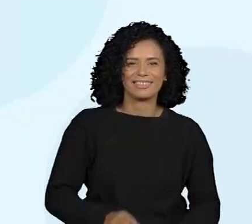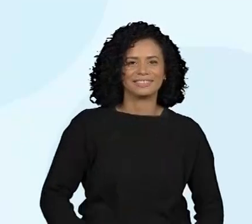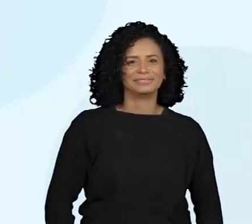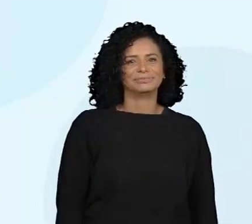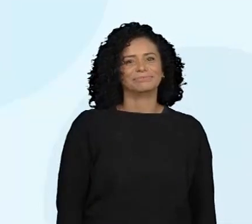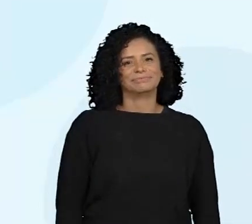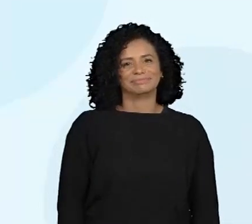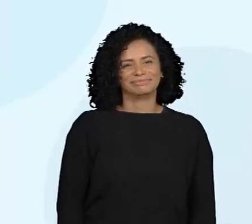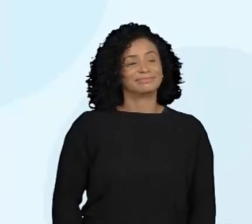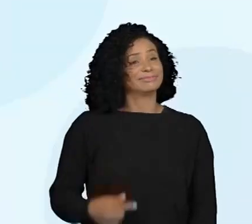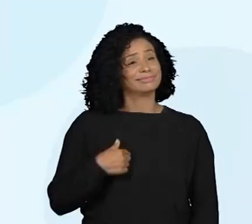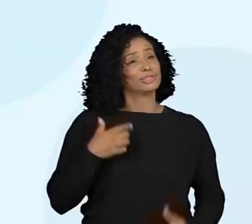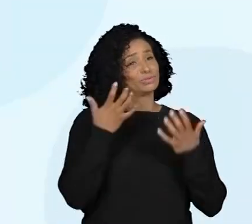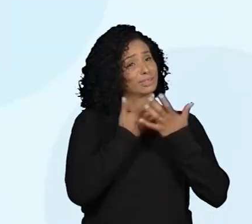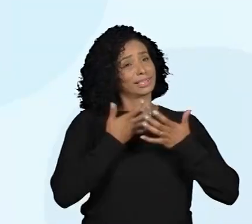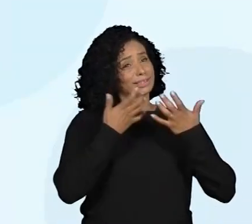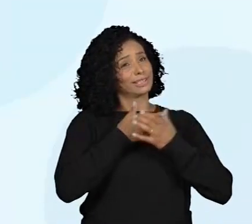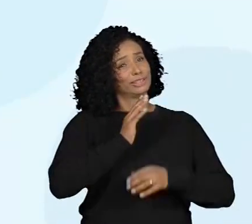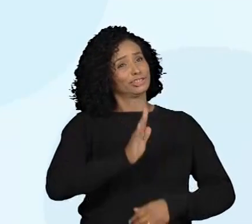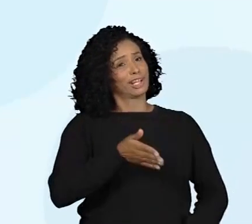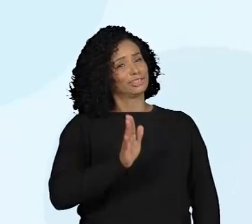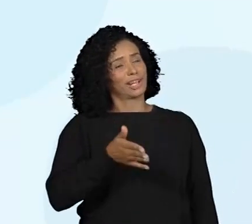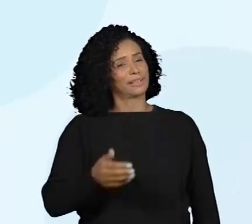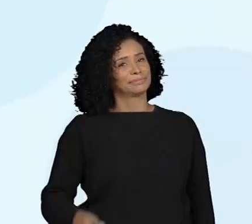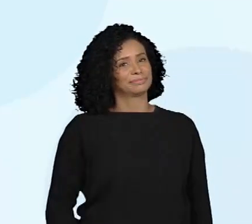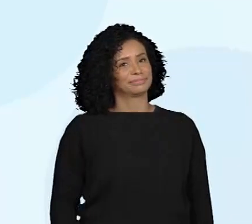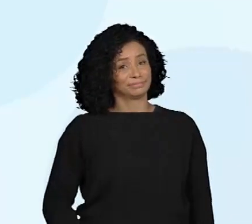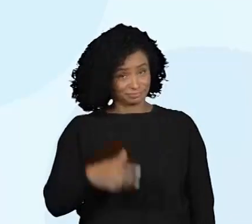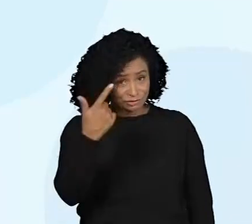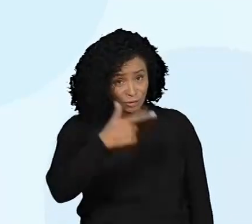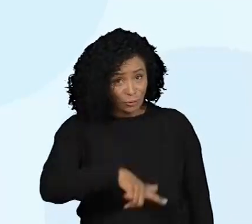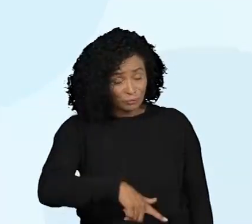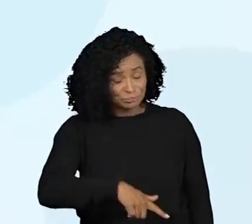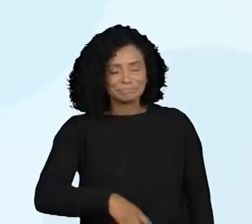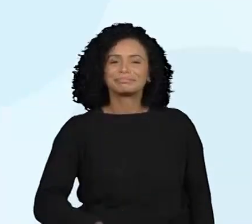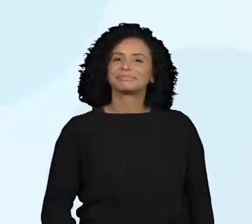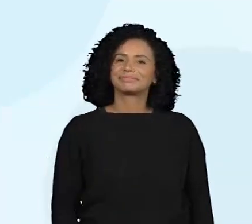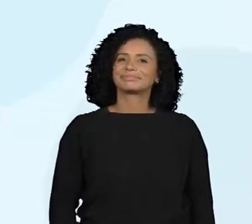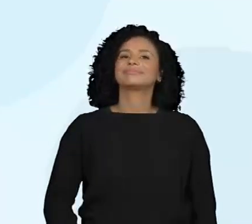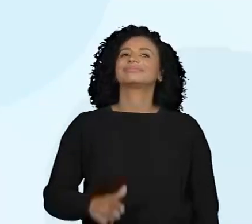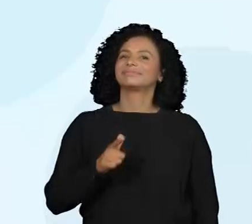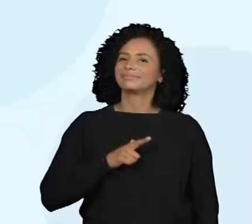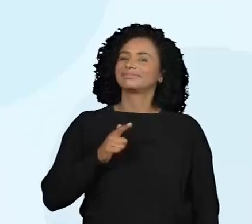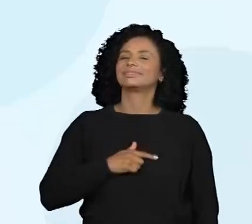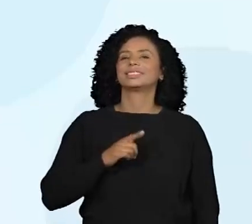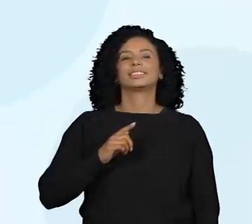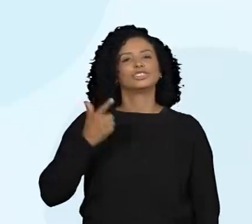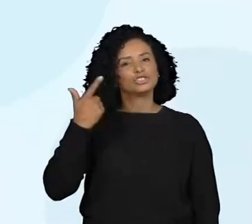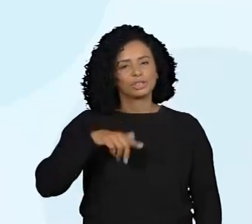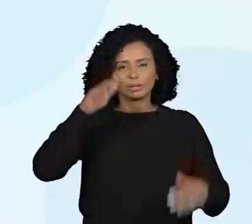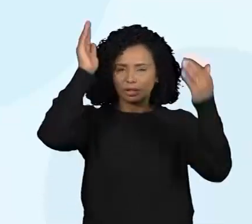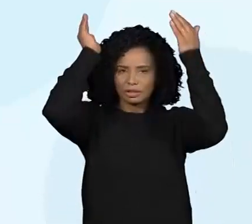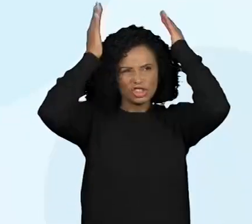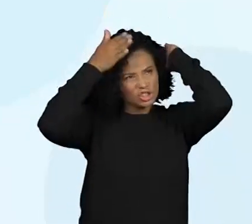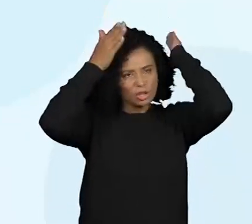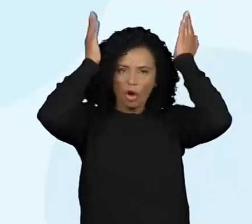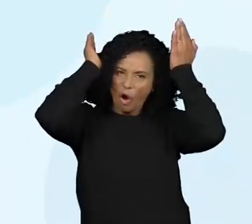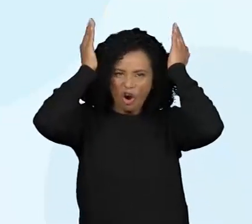já tô cantando Então olha só vamos repetir aqui temos alguém que